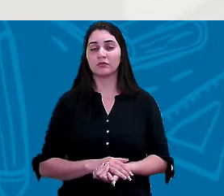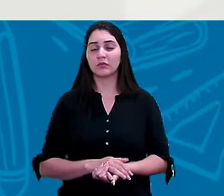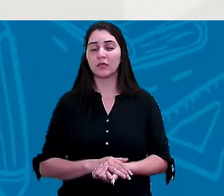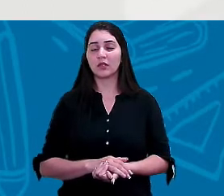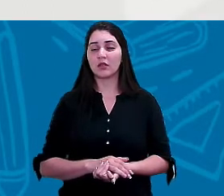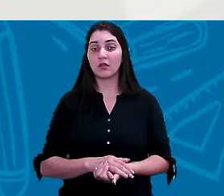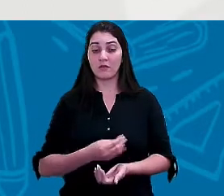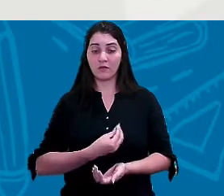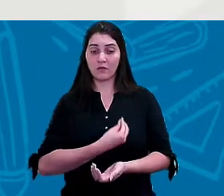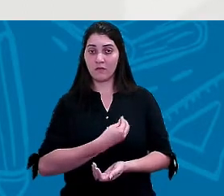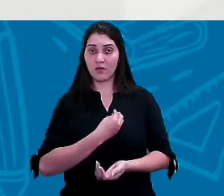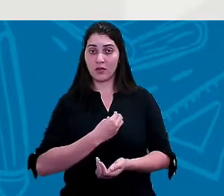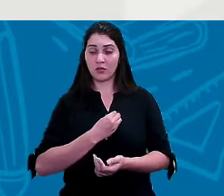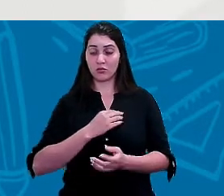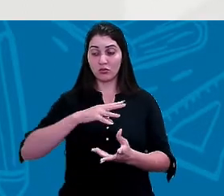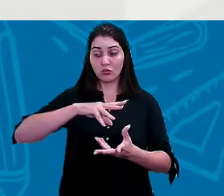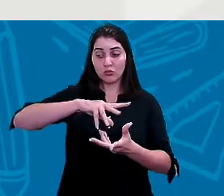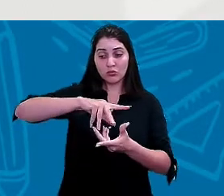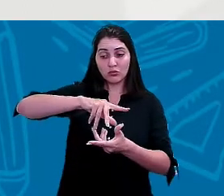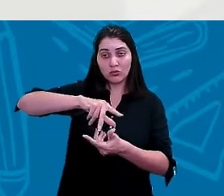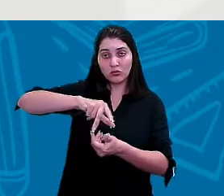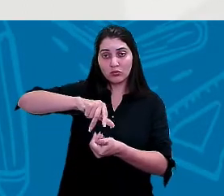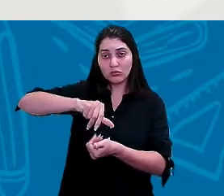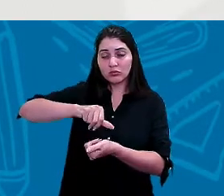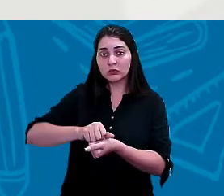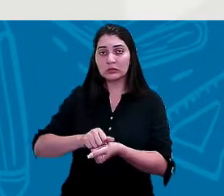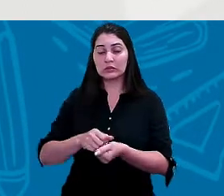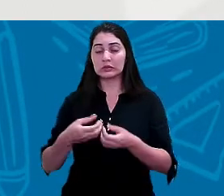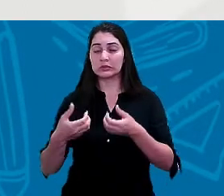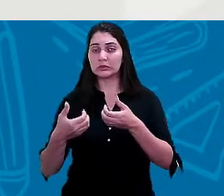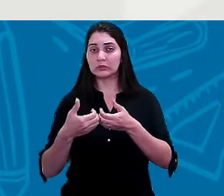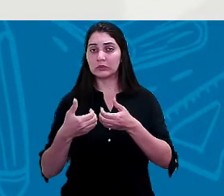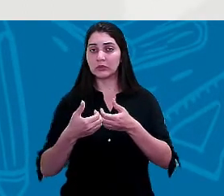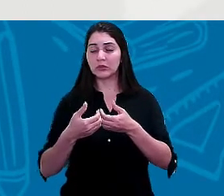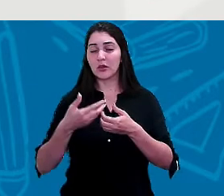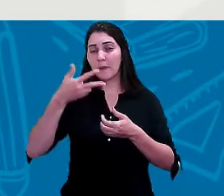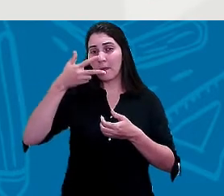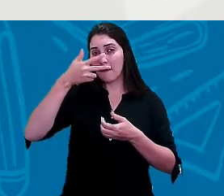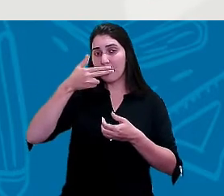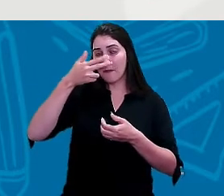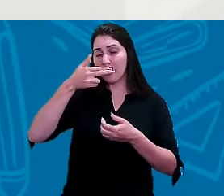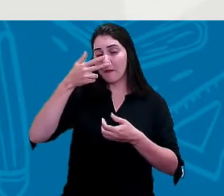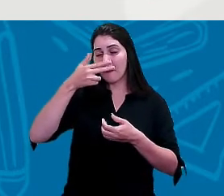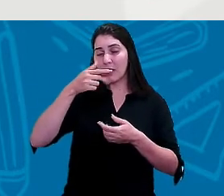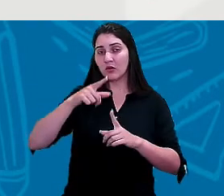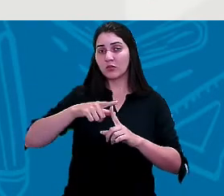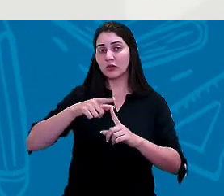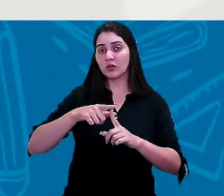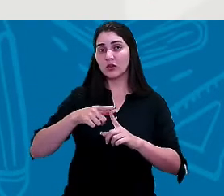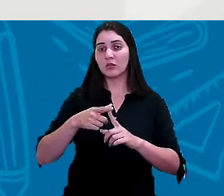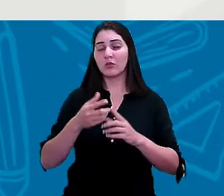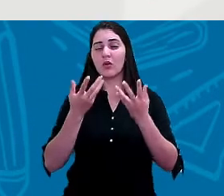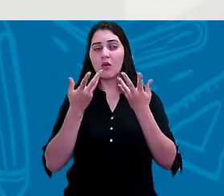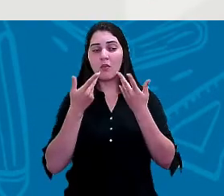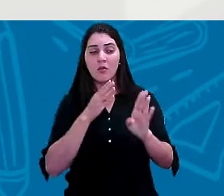habitando todo o continente, numa época que eles estavam próximos. E com isso, essa mesma espécie ela pode ser hoje encontrada, né, vestígios